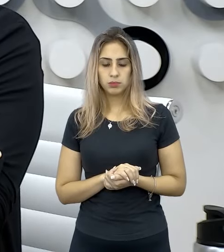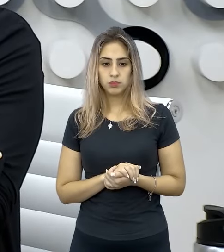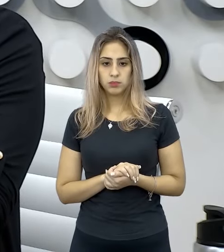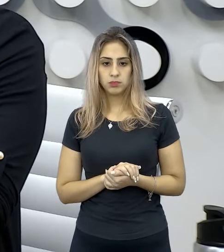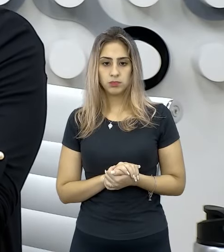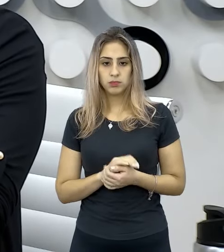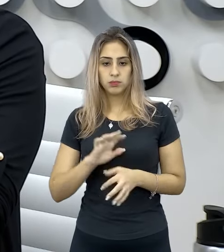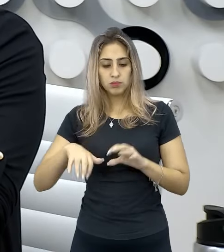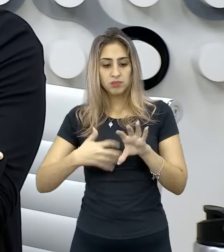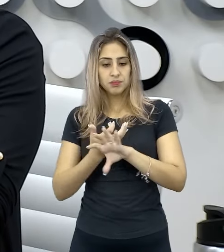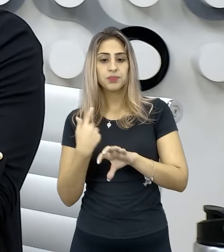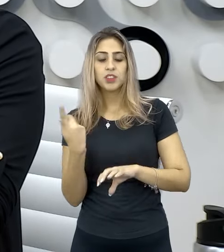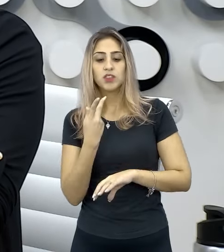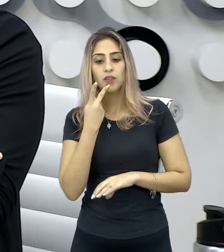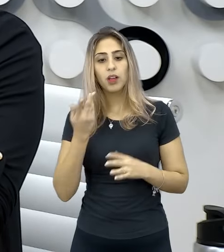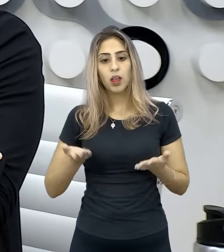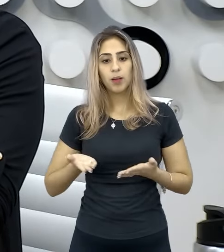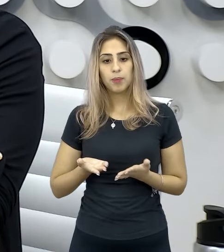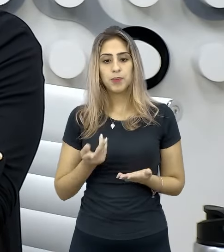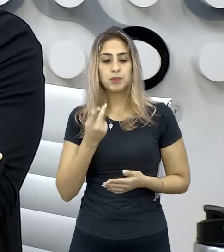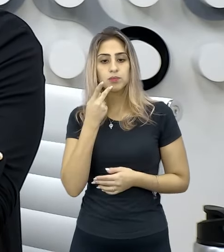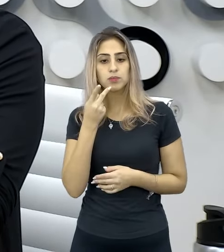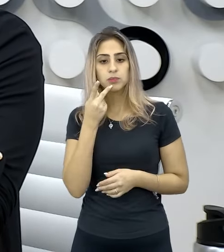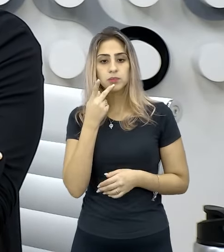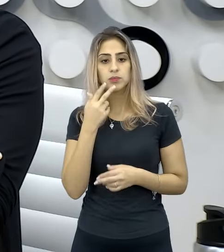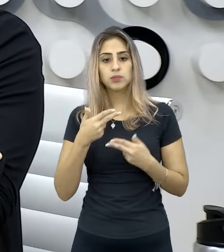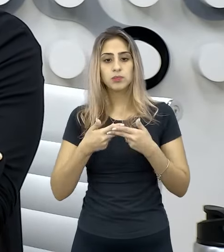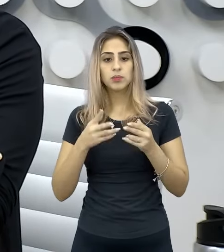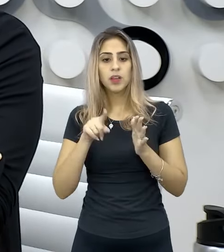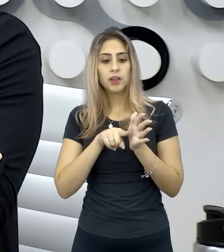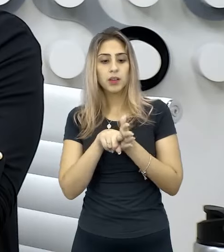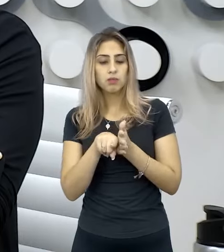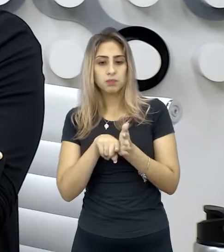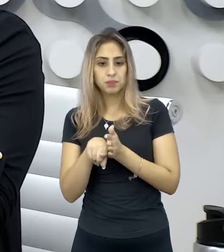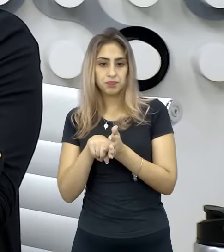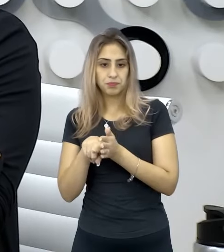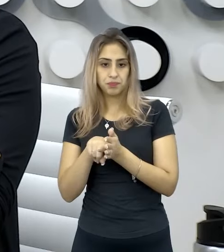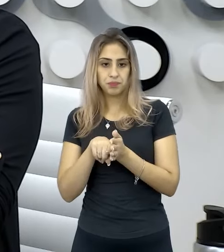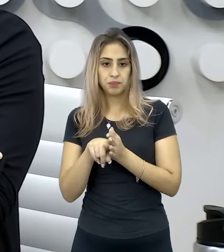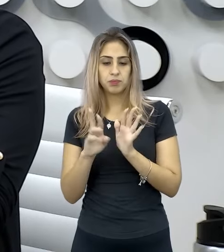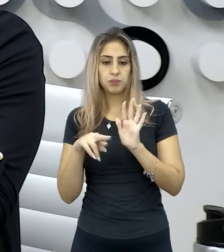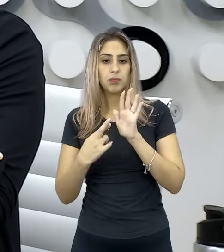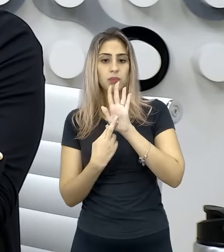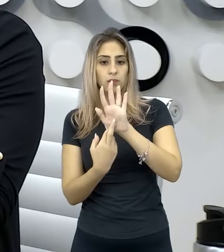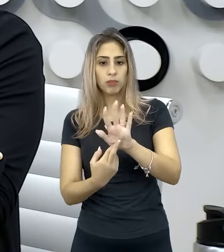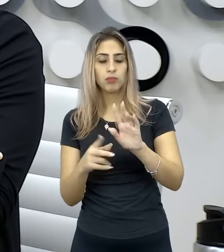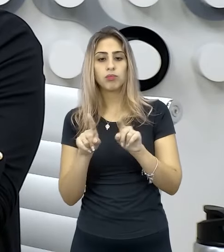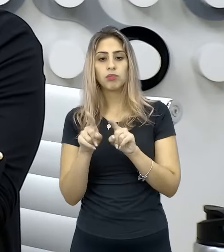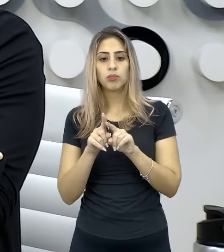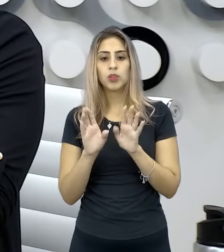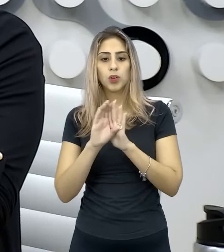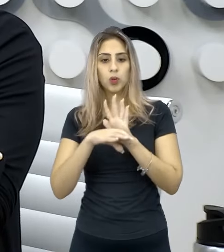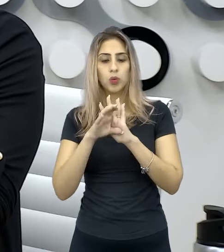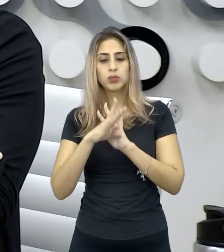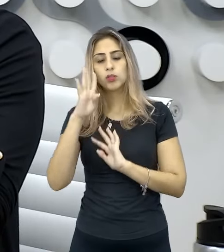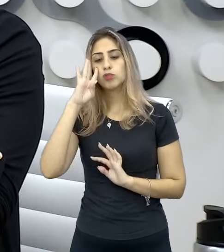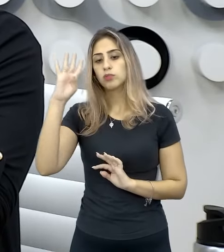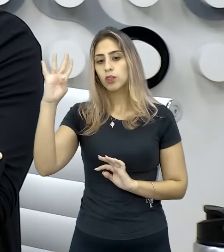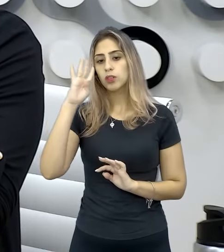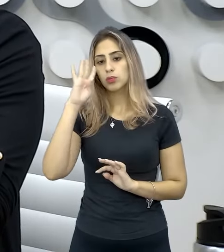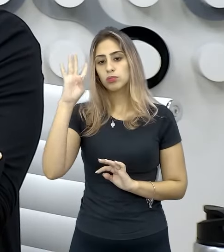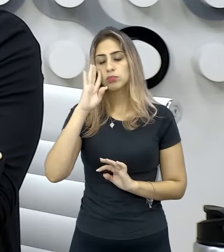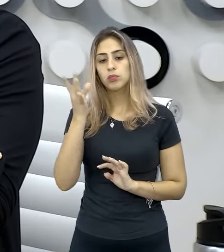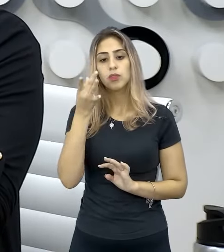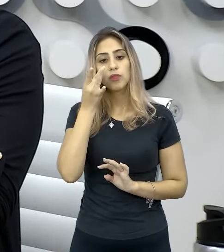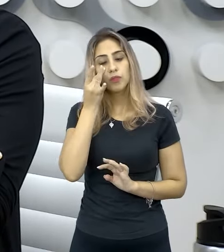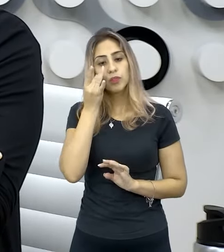do componente que nós vamos falar hoje, nós vamos dar muito destaque à investigação e às representações e os conceitos filosóficos,